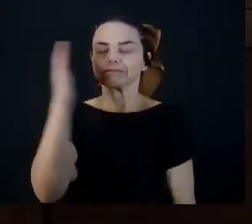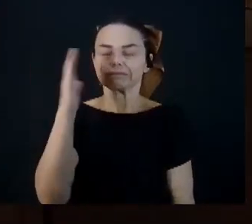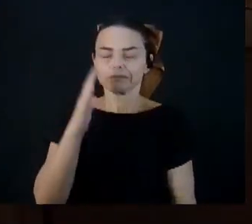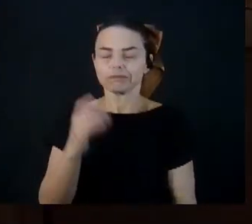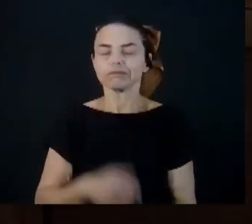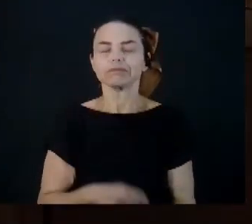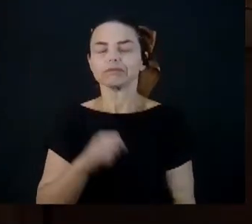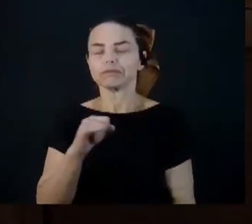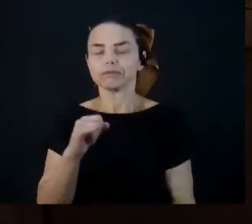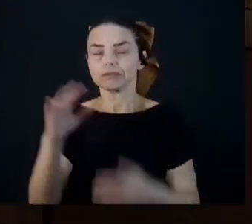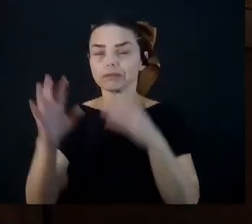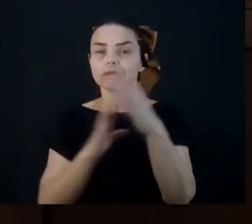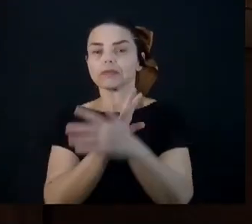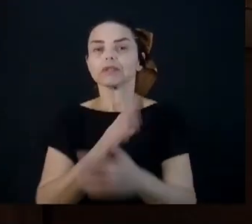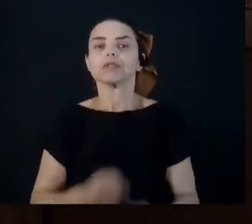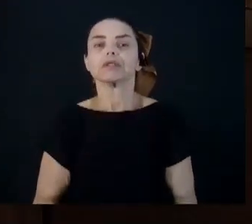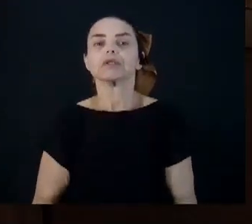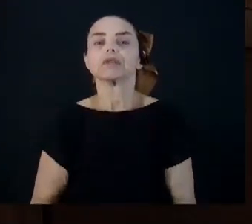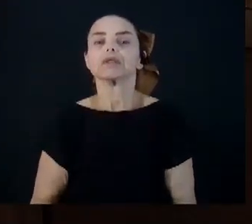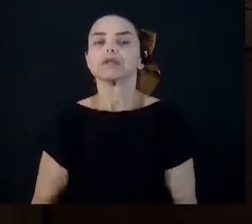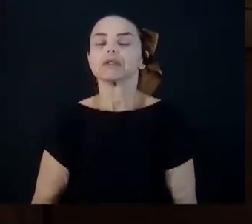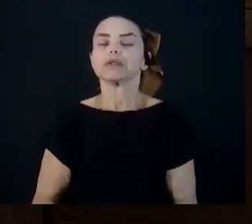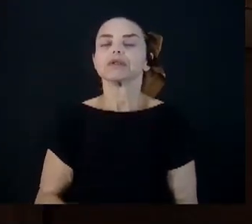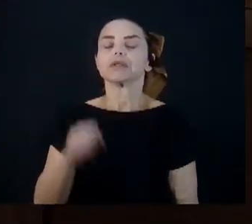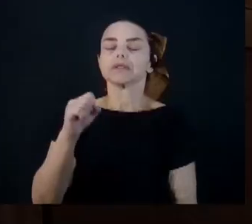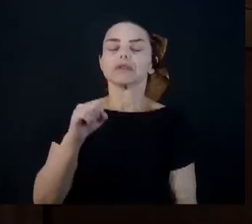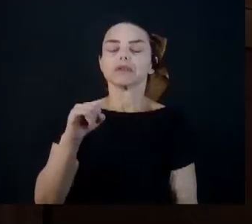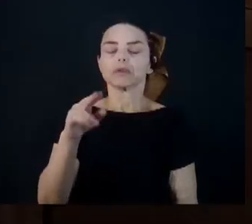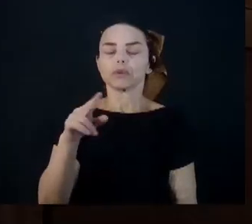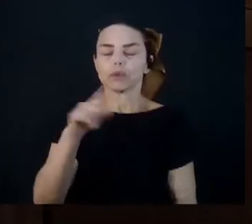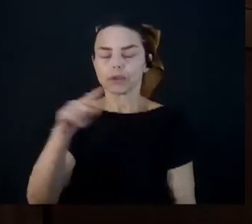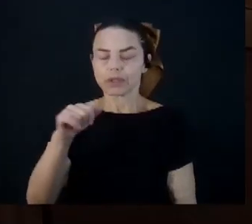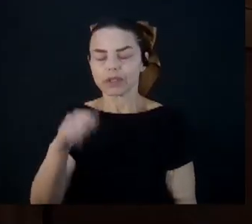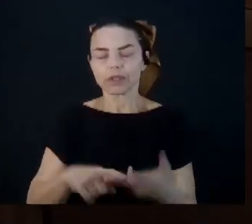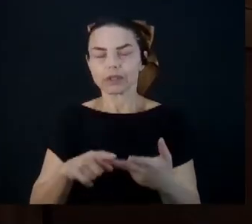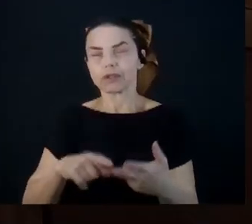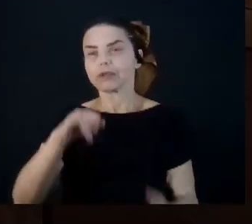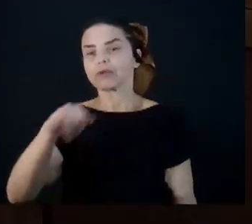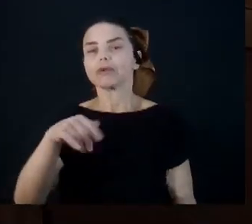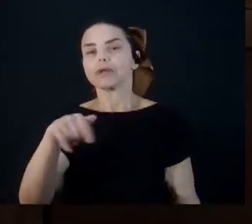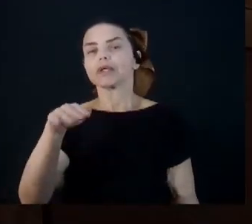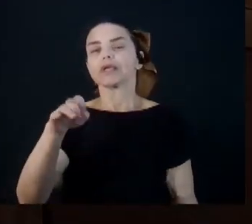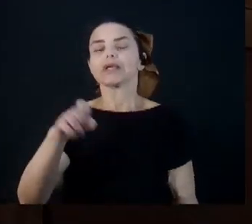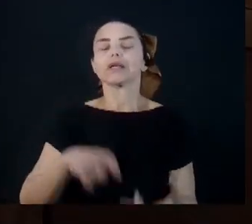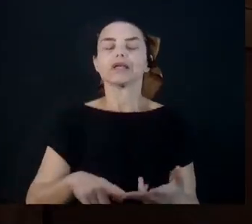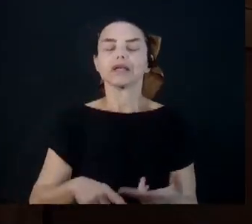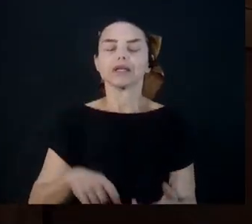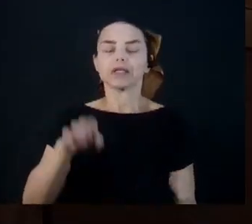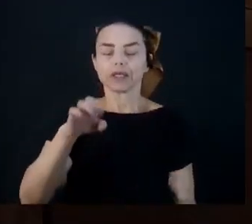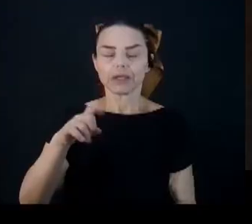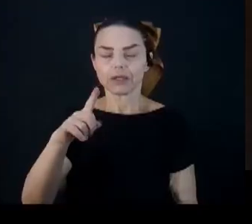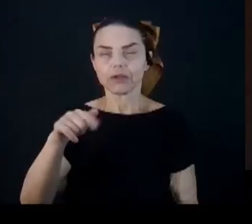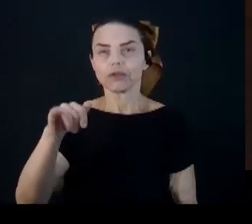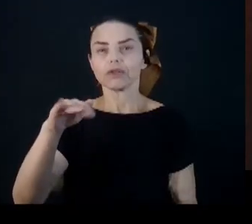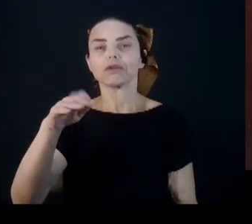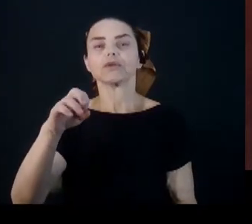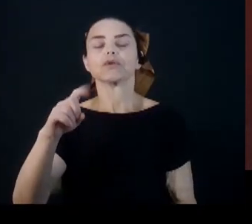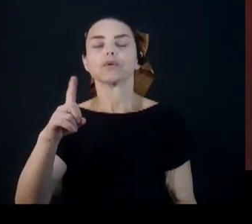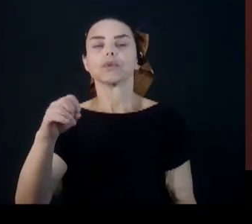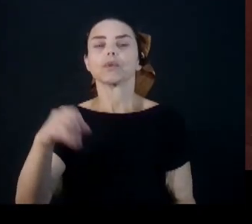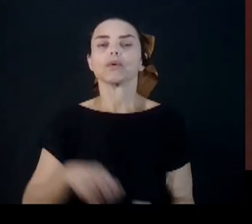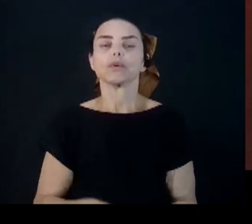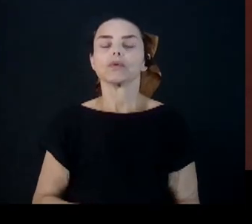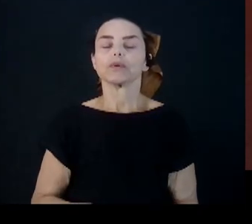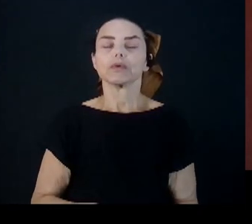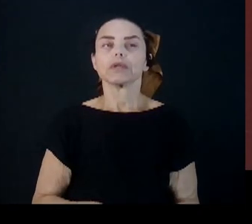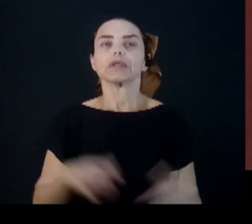dirigiram para Sousas e Joaquim Gídio. Foi o primeiro núcleo de italianos em Campinas. Depois, como